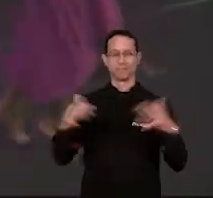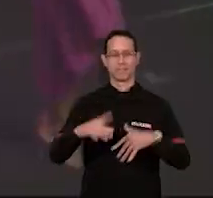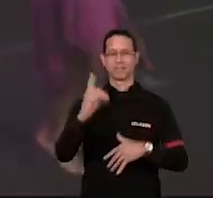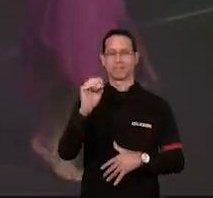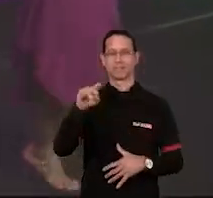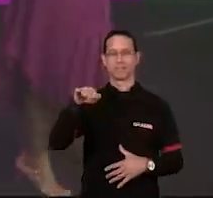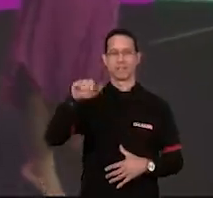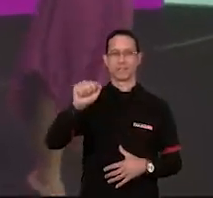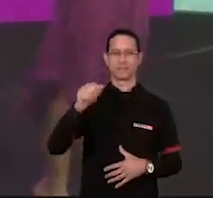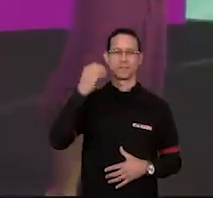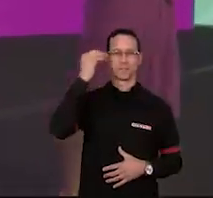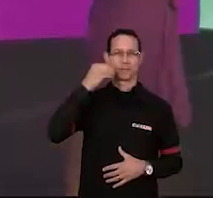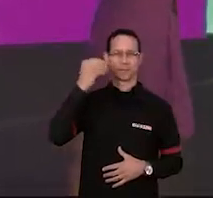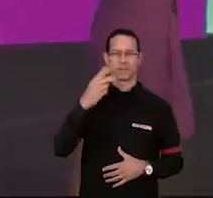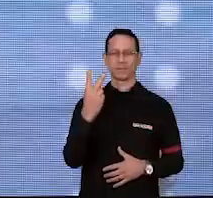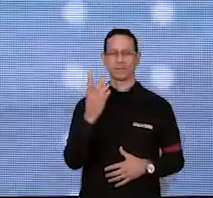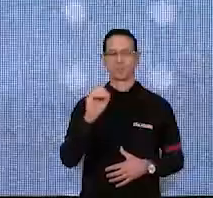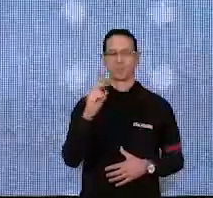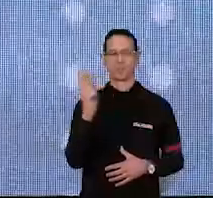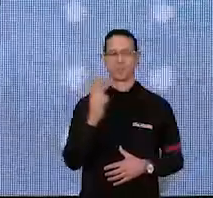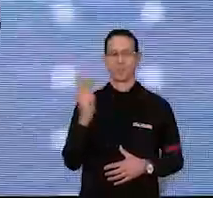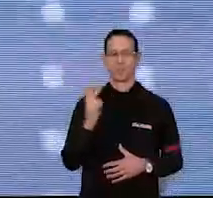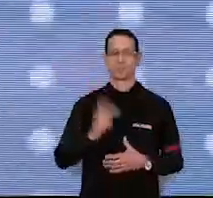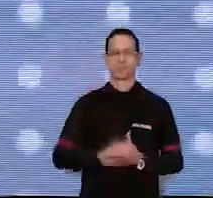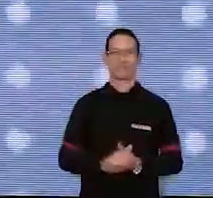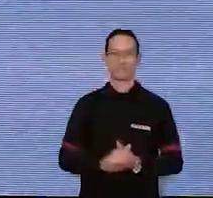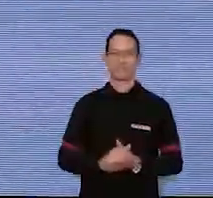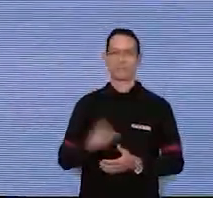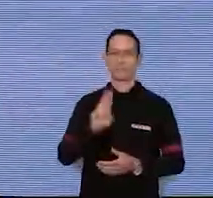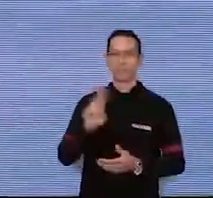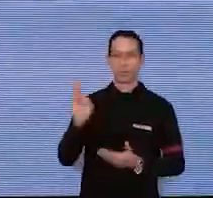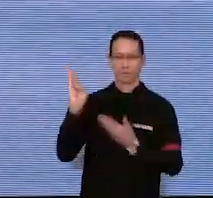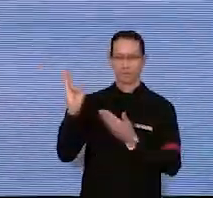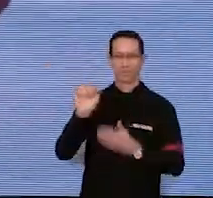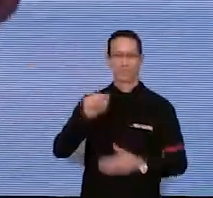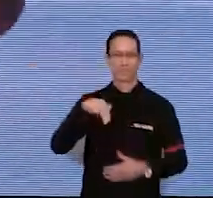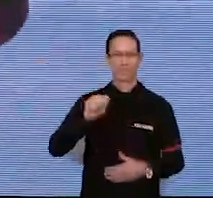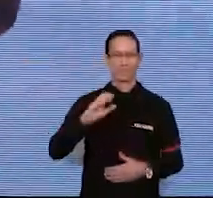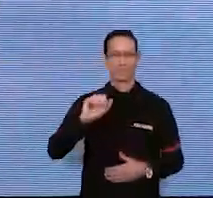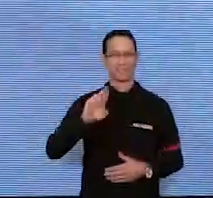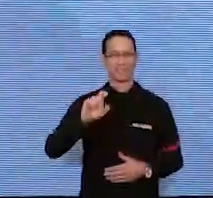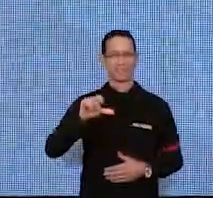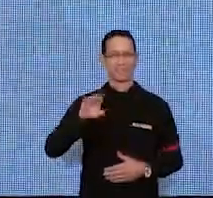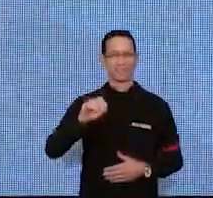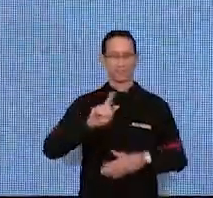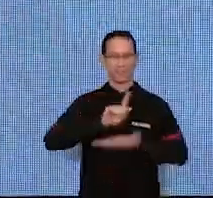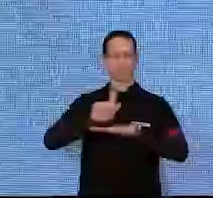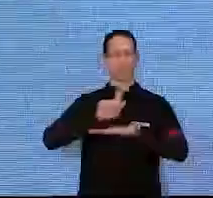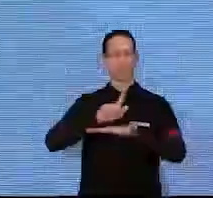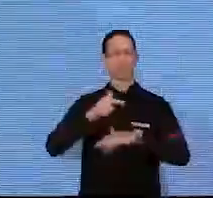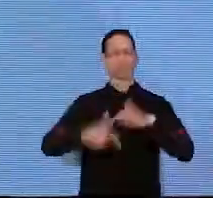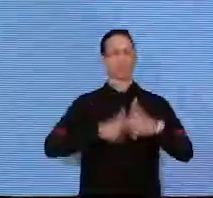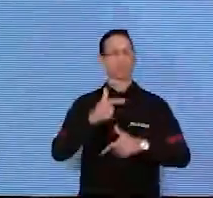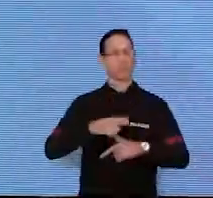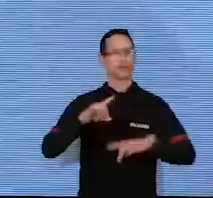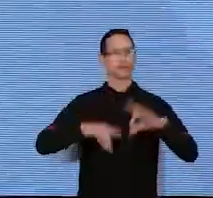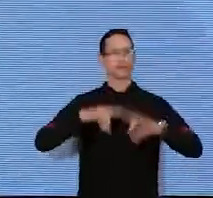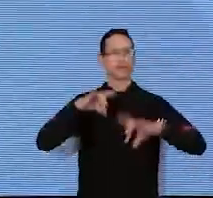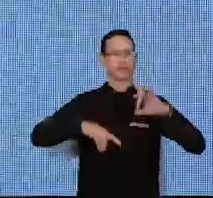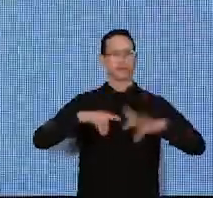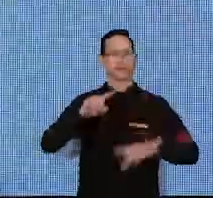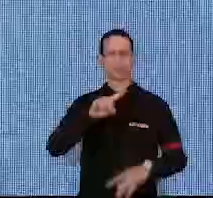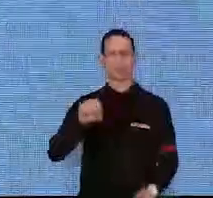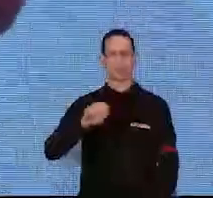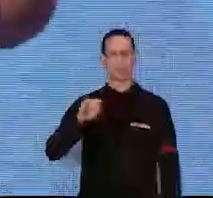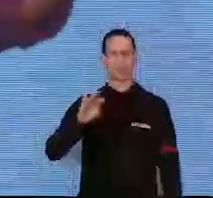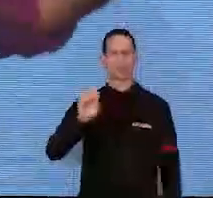Experience de 2022. Meu nome é Ana Carolina, eu sou gerente de serviços técnicos na Zoetis e